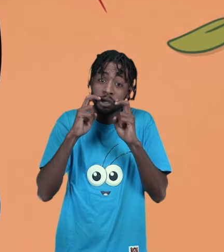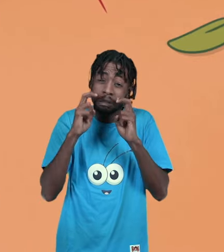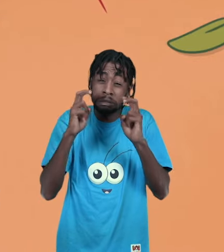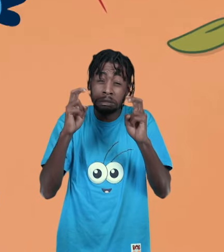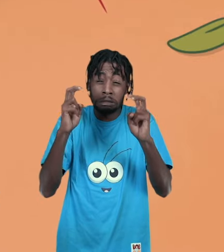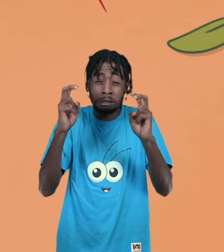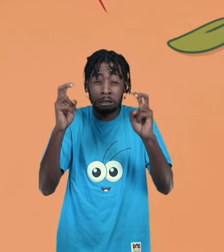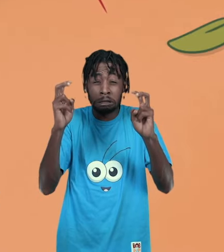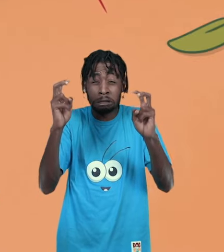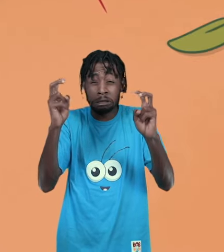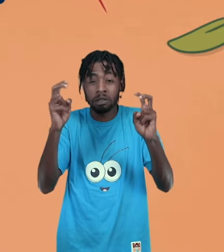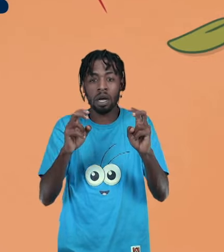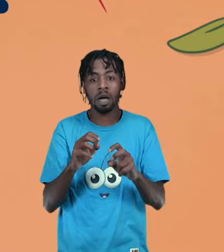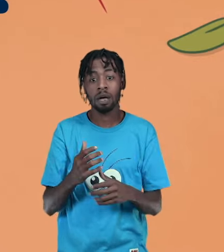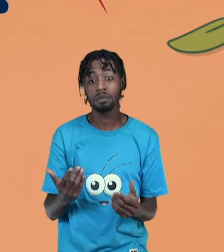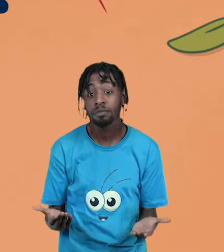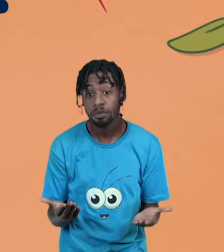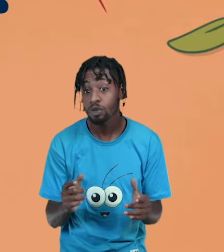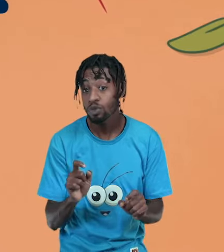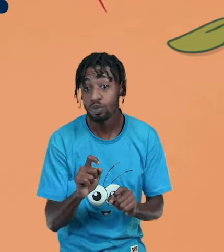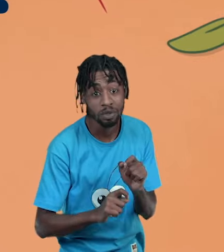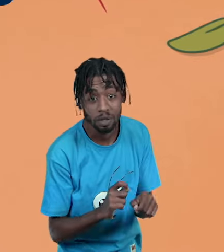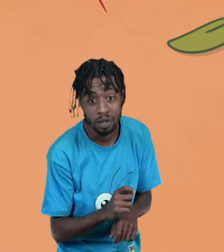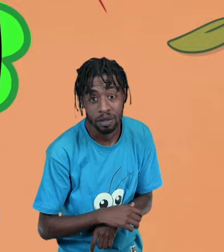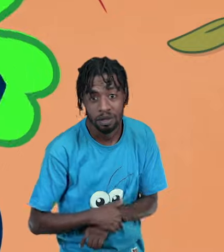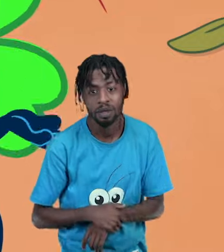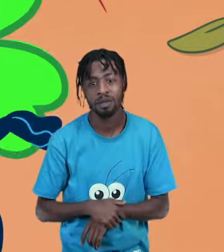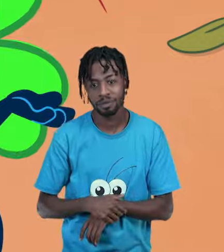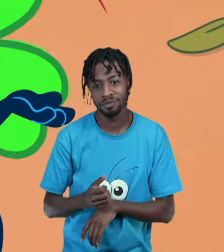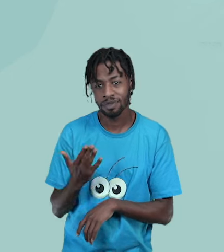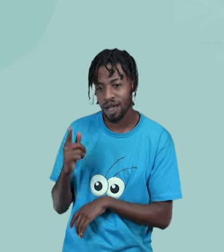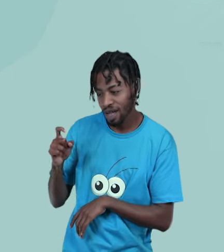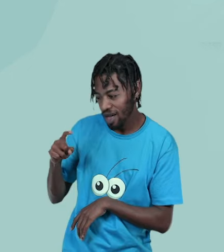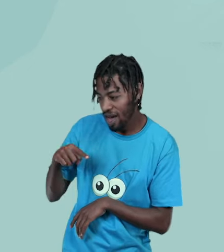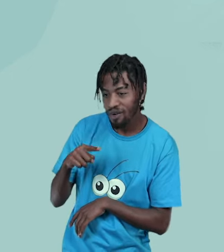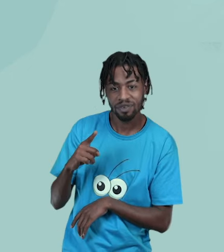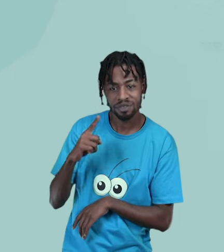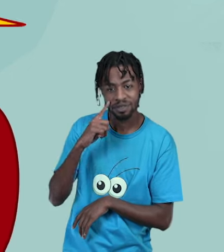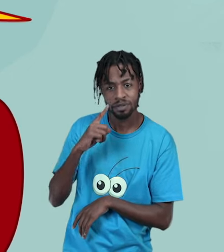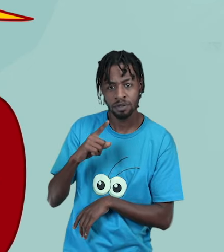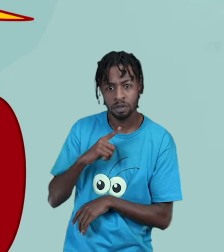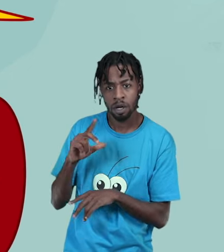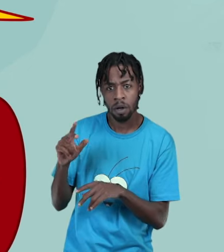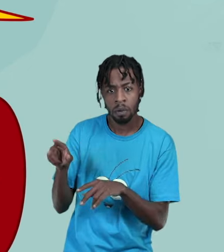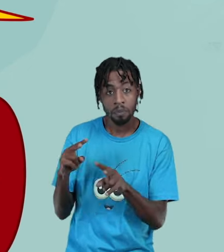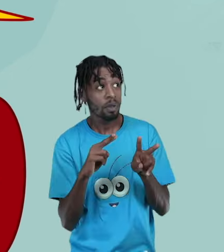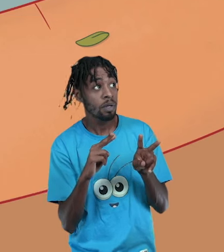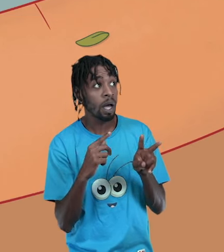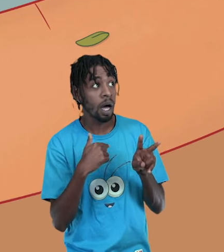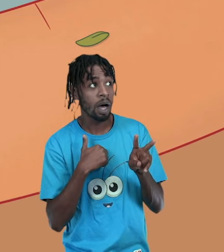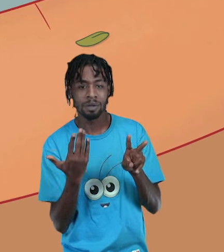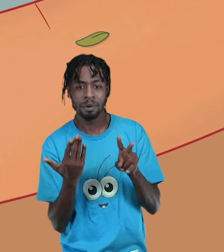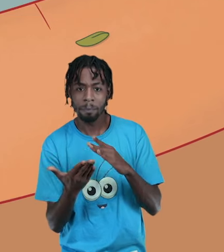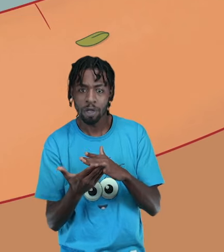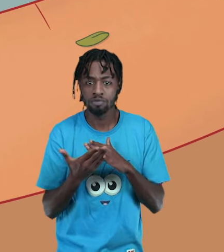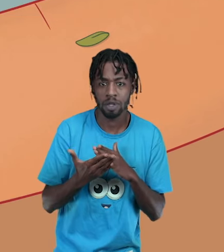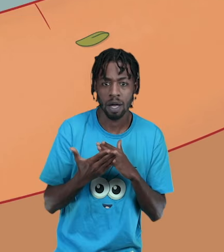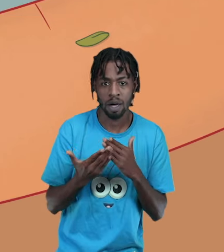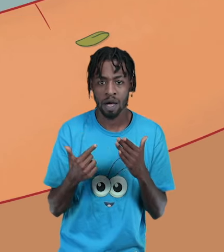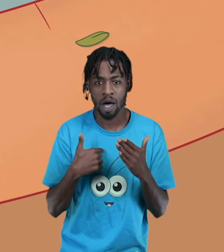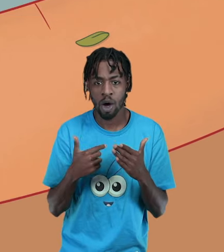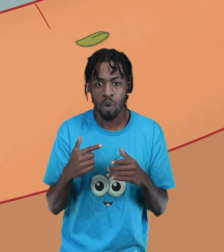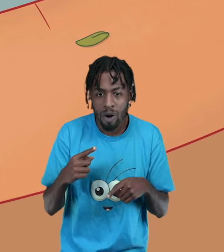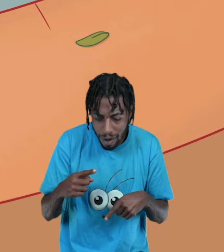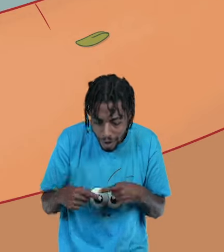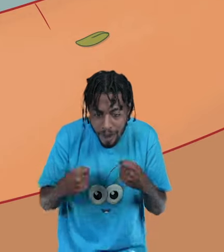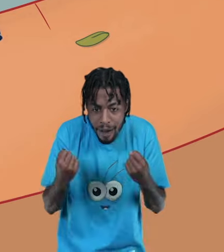gritar bem alto até a Eva me ouvir e mandar seu carrinho supersônico e... Ah, mas ela ainda não inventou